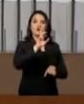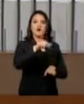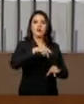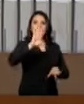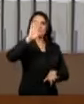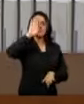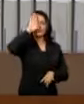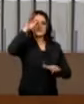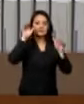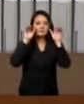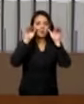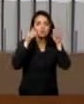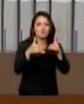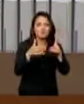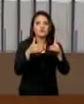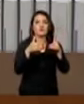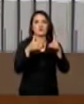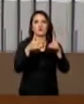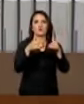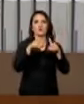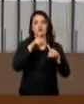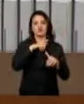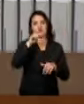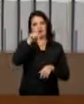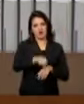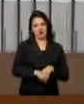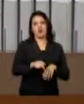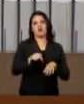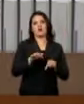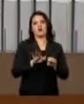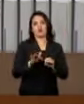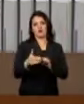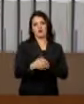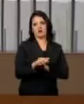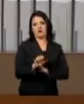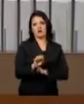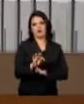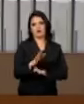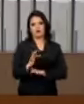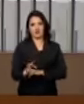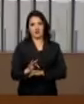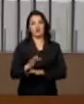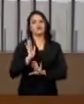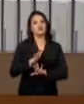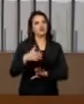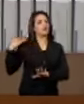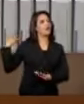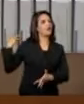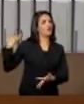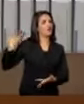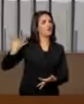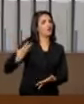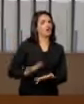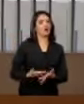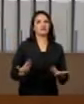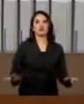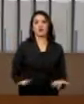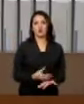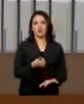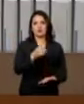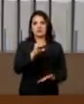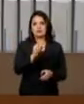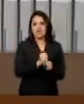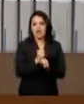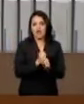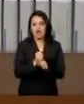a atuação republicana deste Supremo Tribunal Federal ao longo de sua história mais que centenária. E